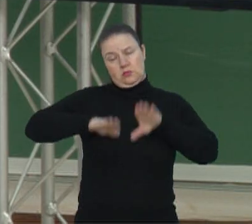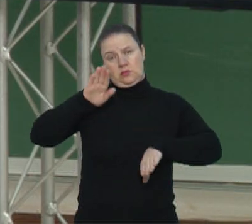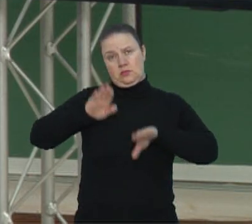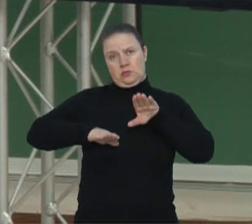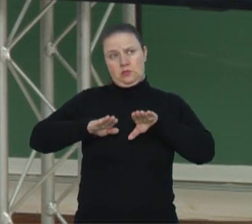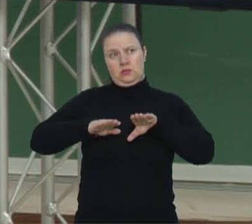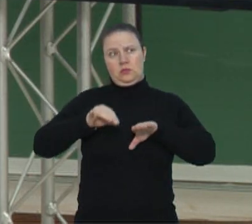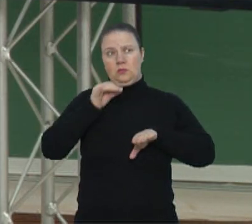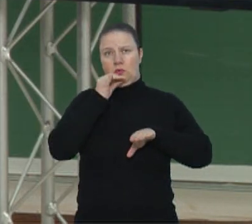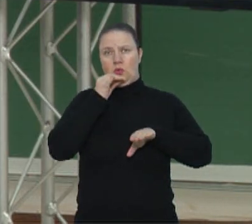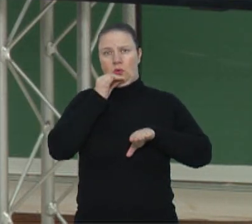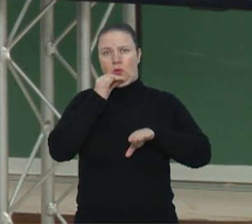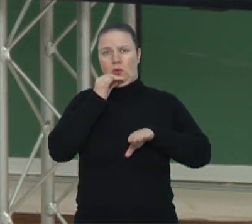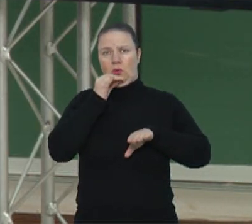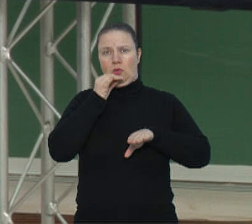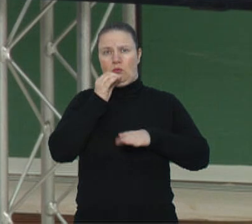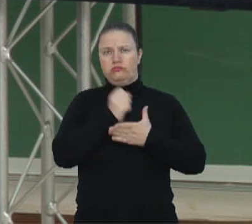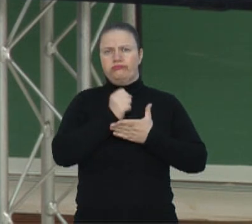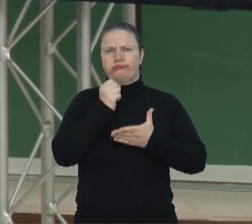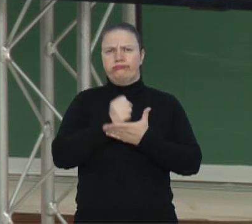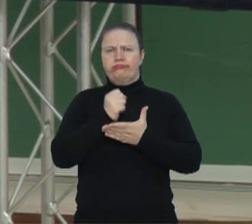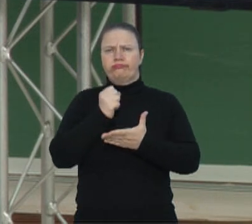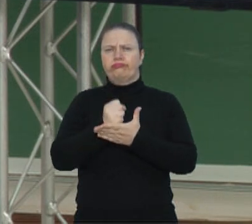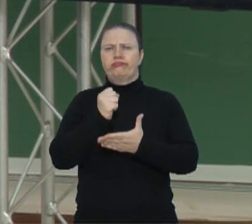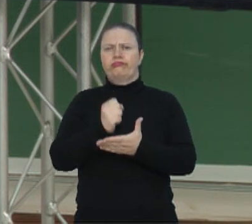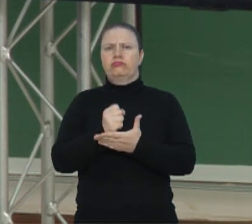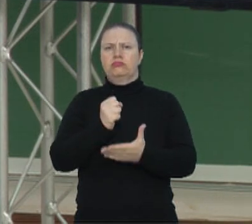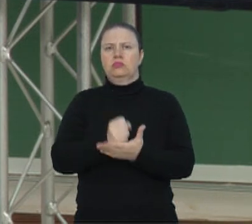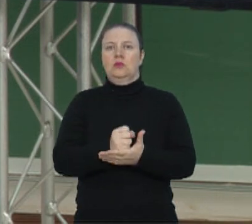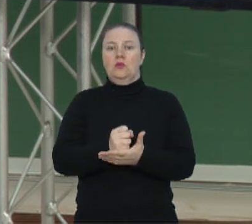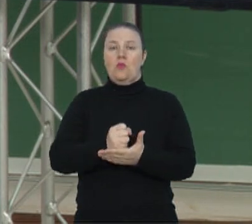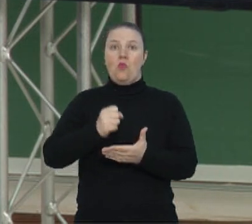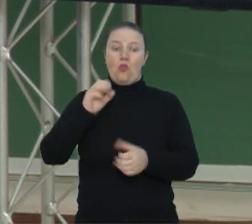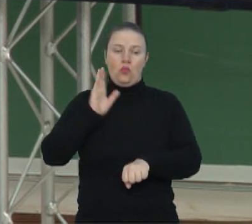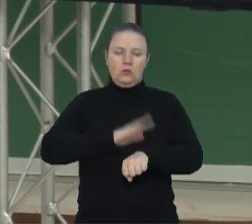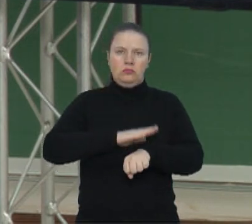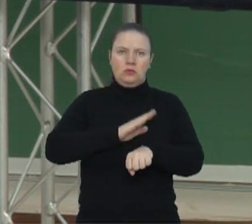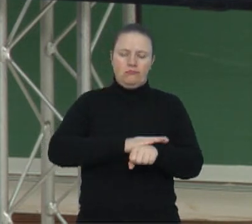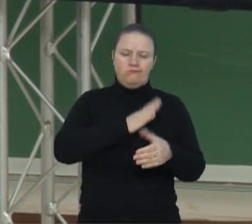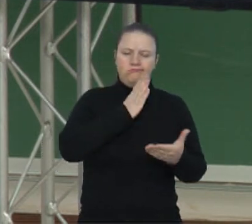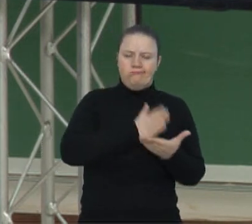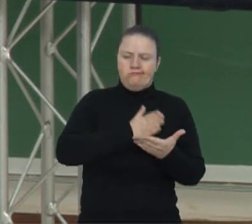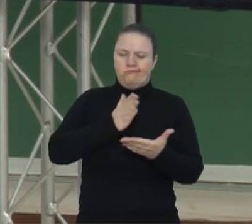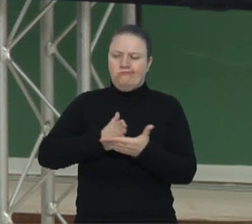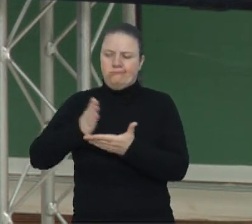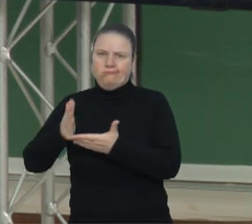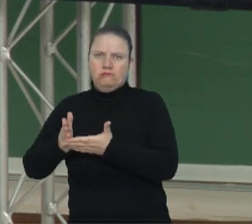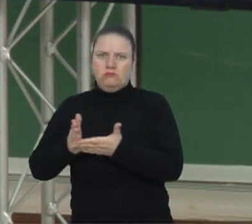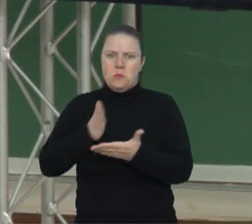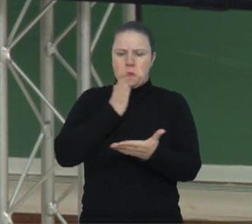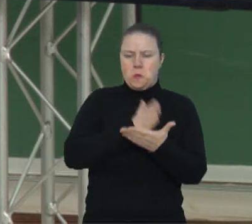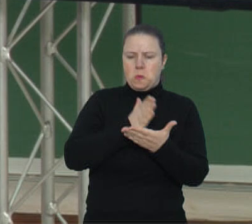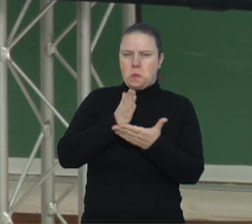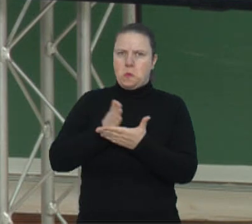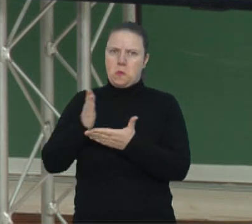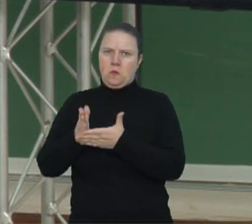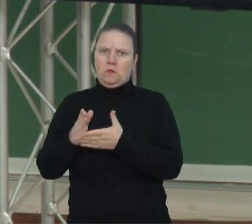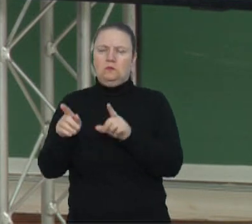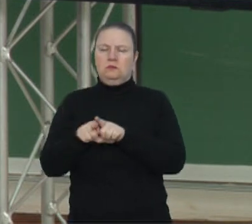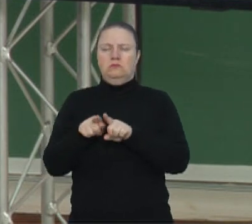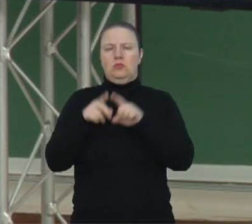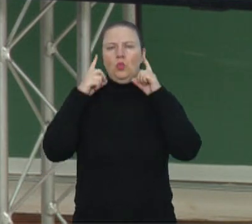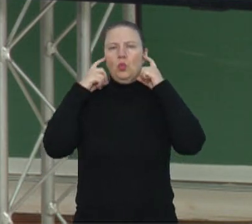batendo no decorrer da música para marcar o tempo, né? A ordem e proporção com que os sons